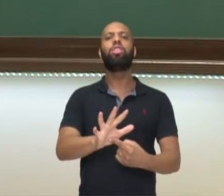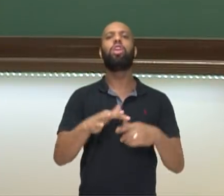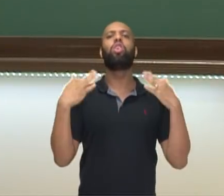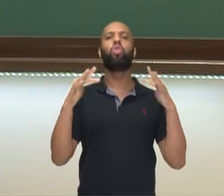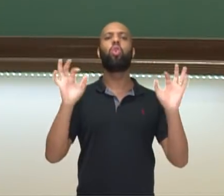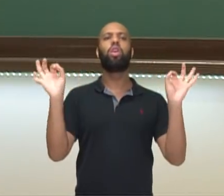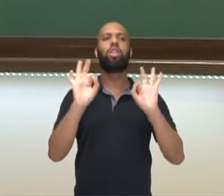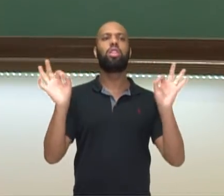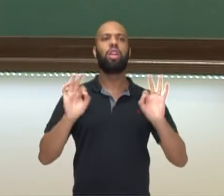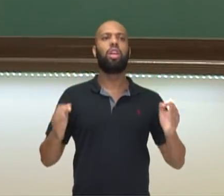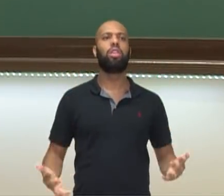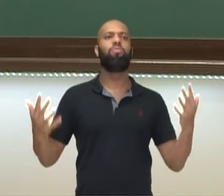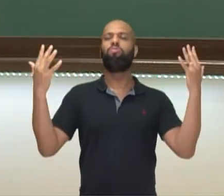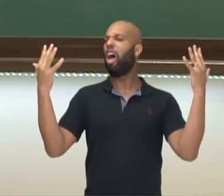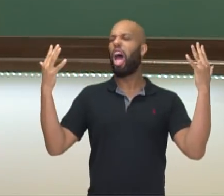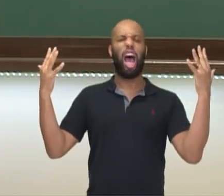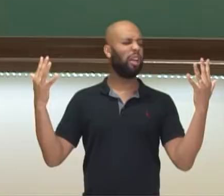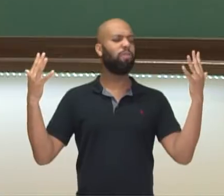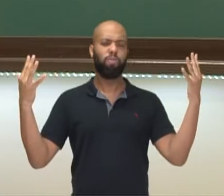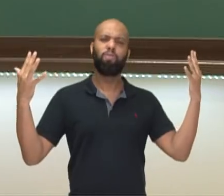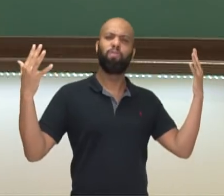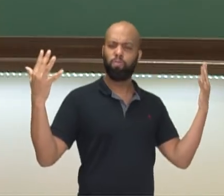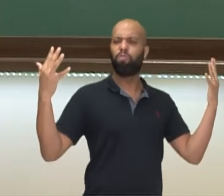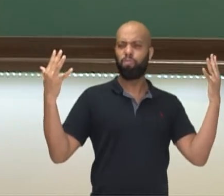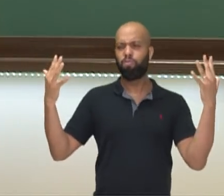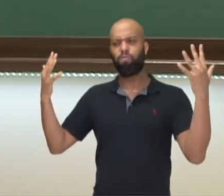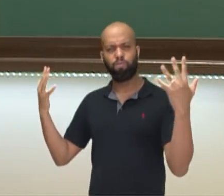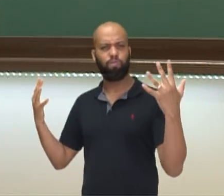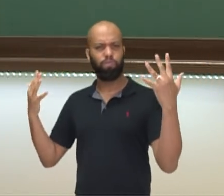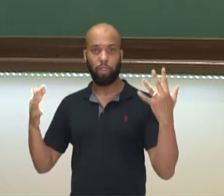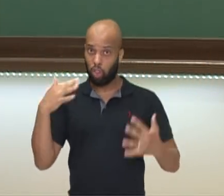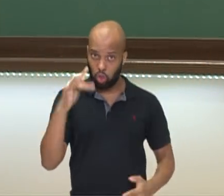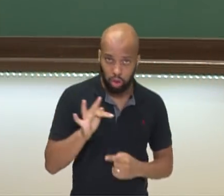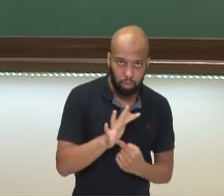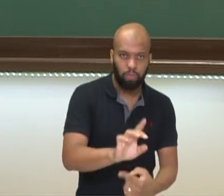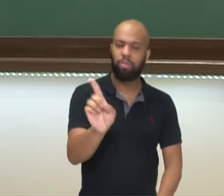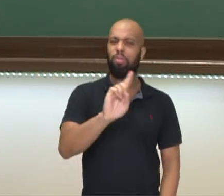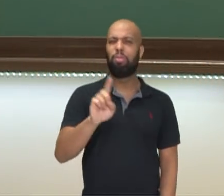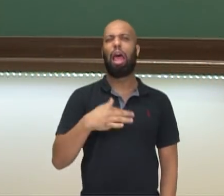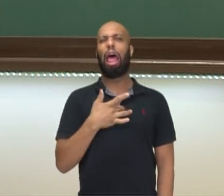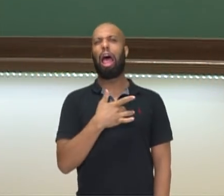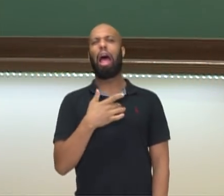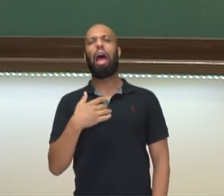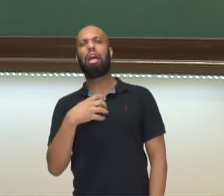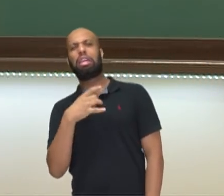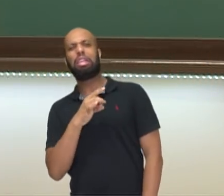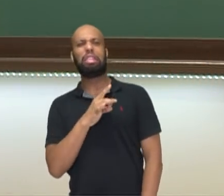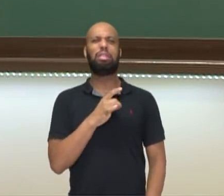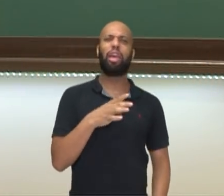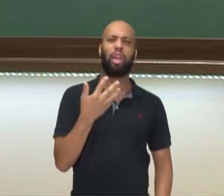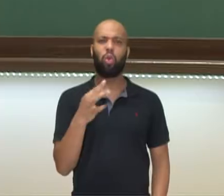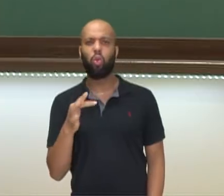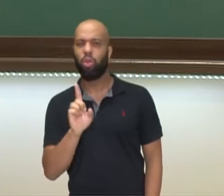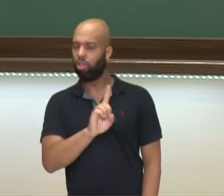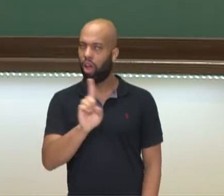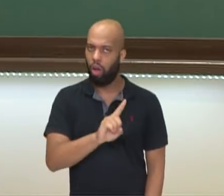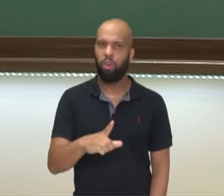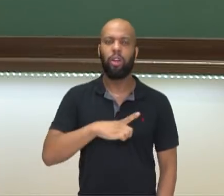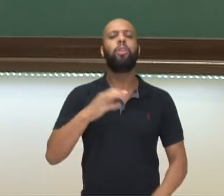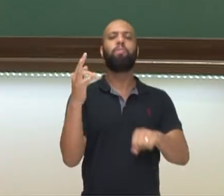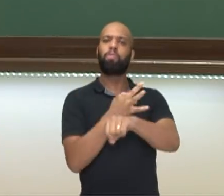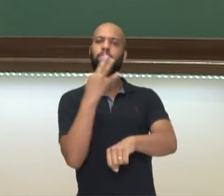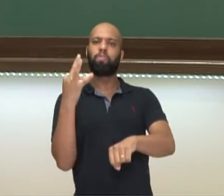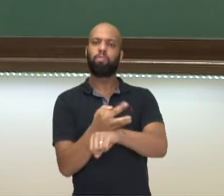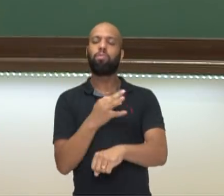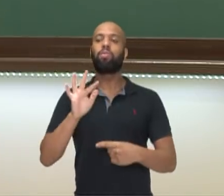canta com aquela luva, sendo picado pelas formigas, e ele tem que demonstrar bravura, porque ele resiste às picadas. Então, sinal